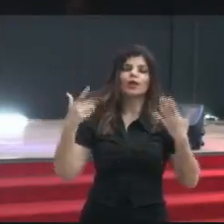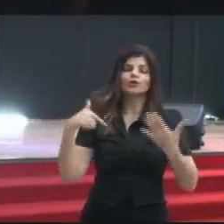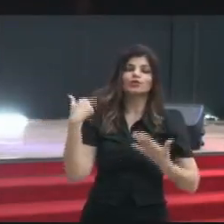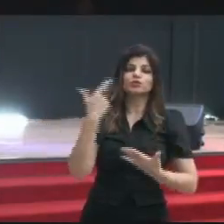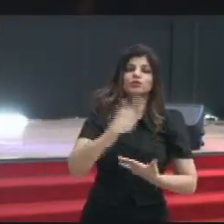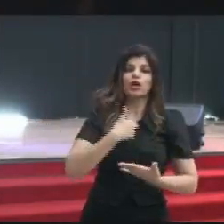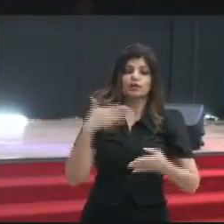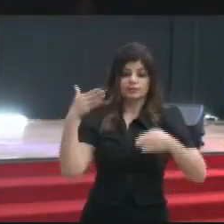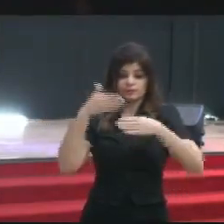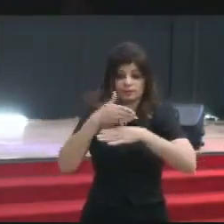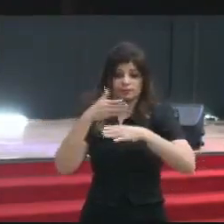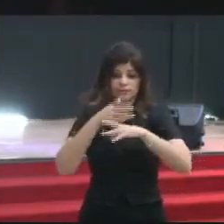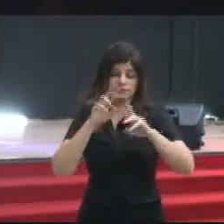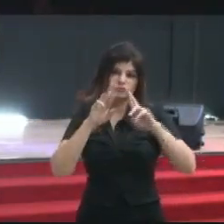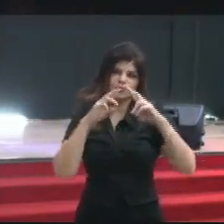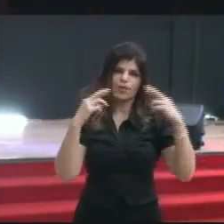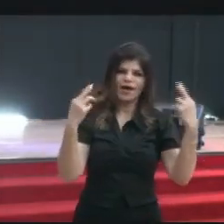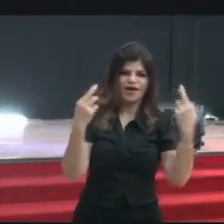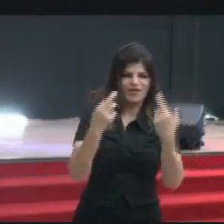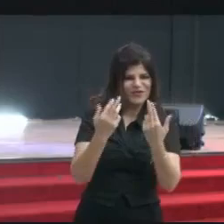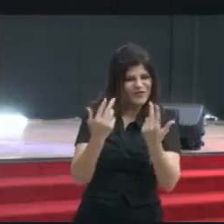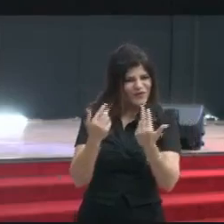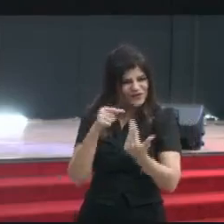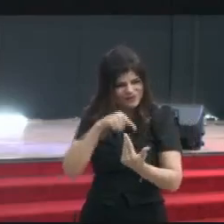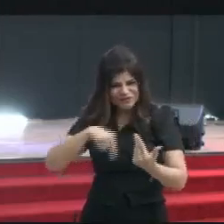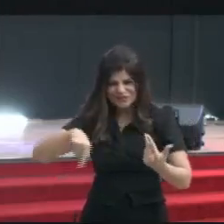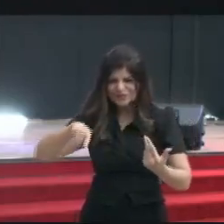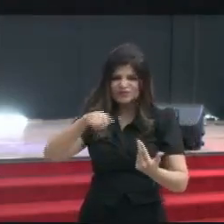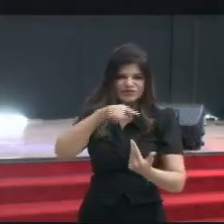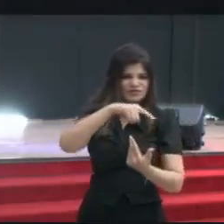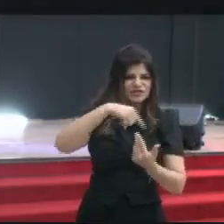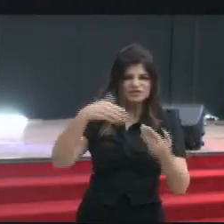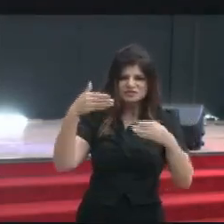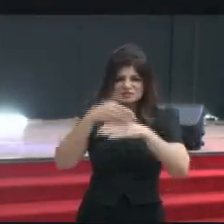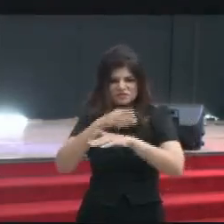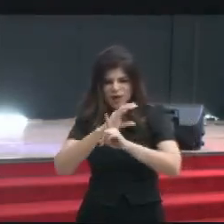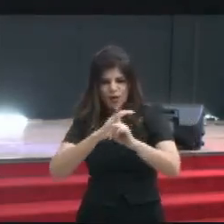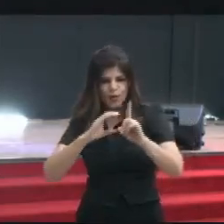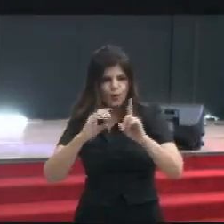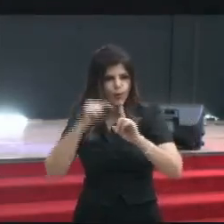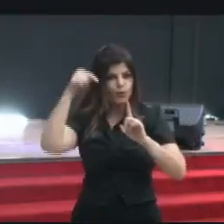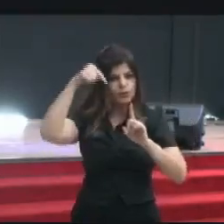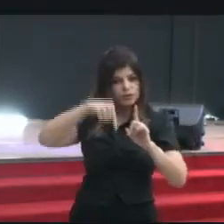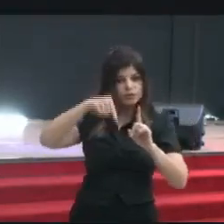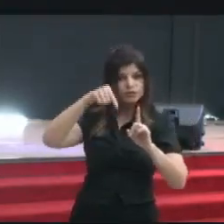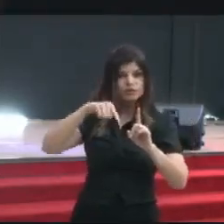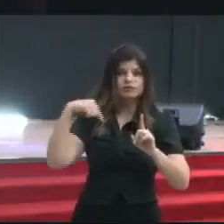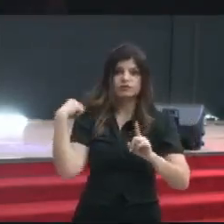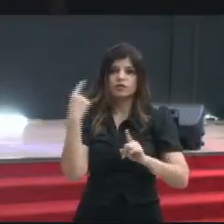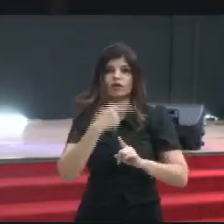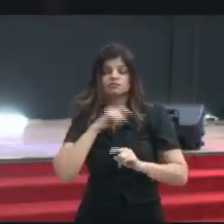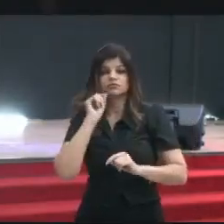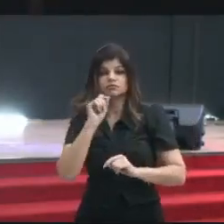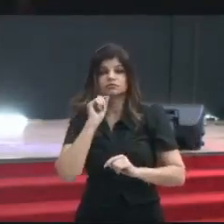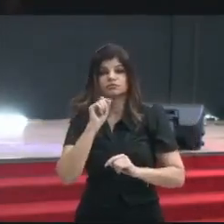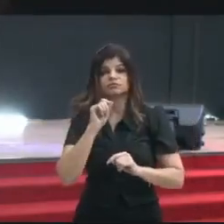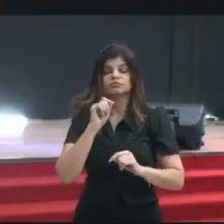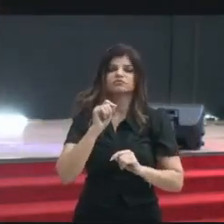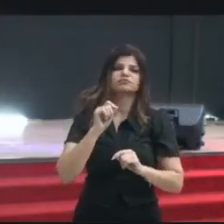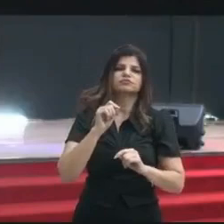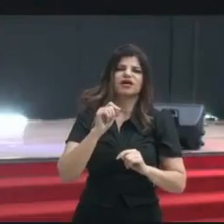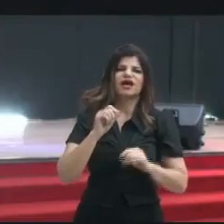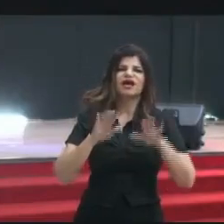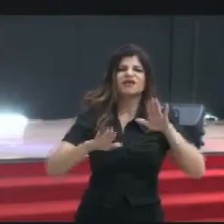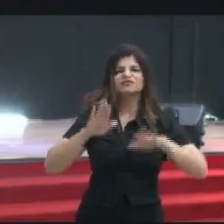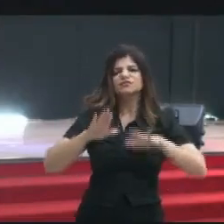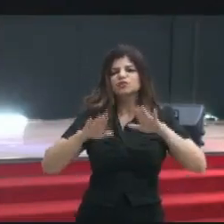estamos vindo a uma reunião como esta, quando nós vimos a um culto como este, nós estamos vindo aqui